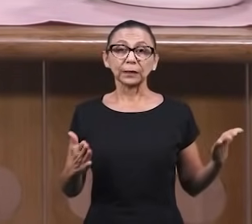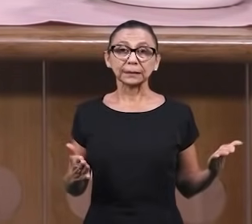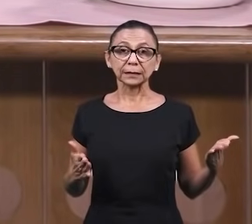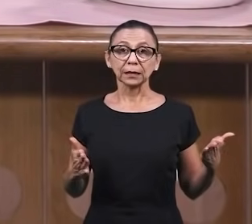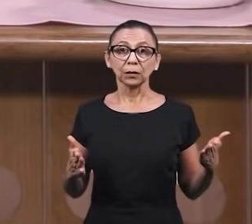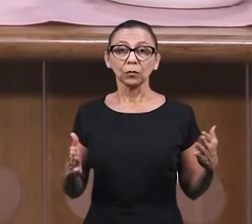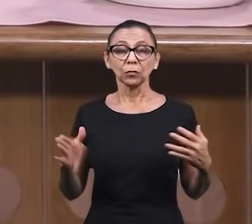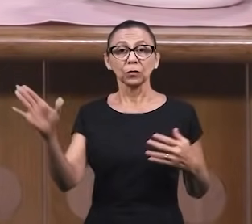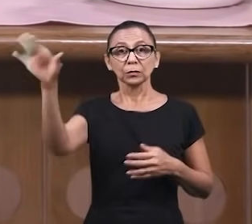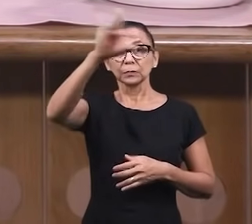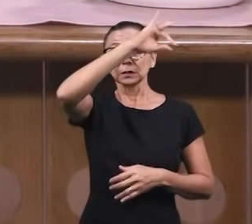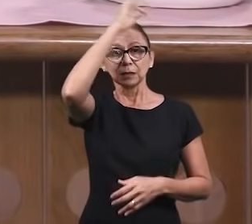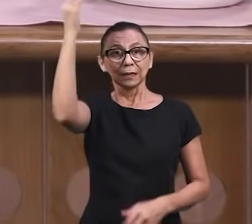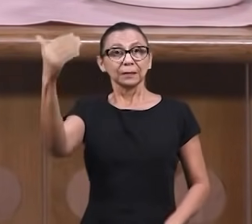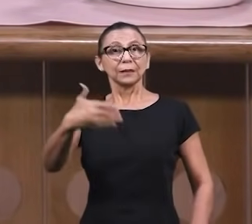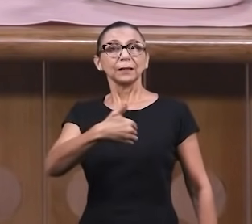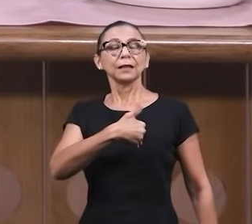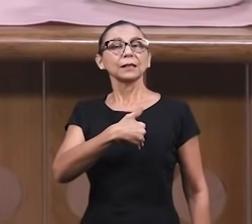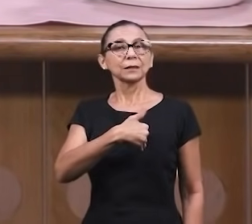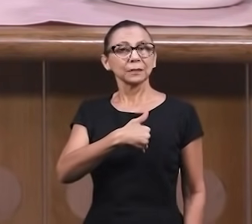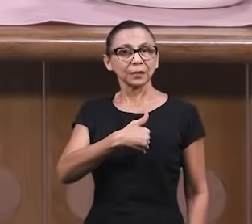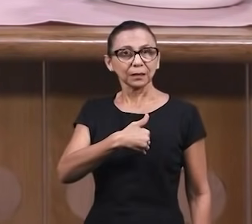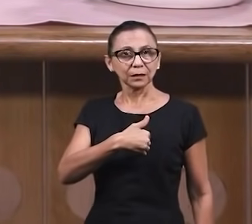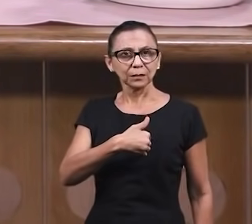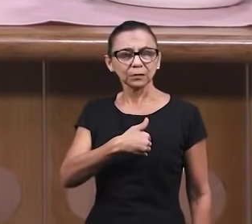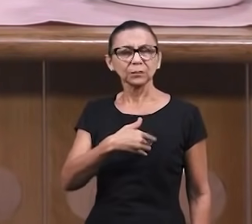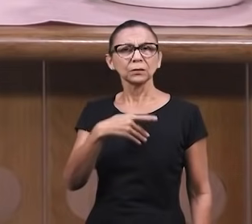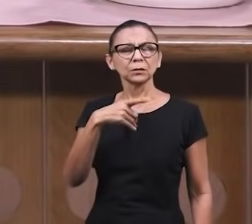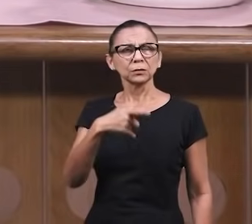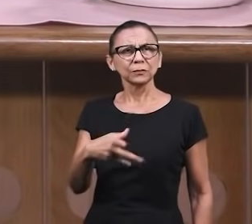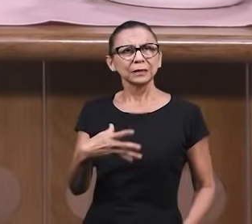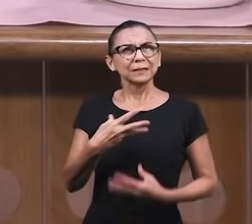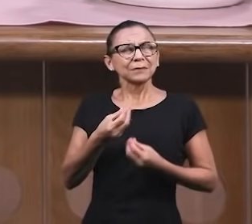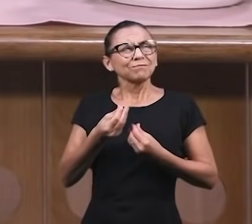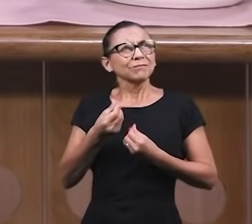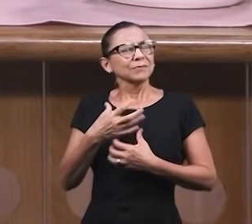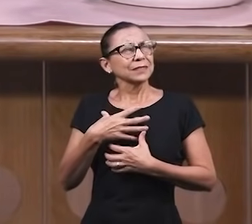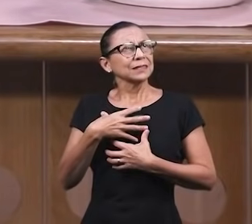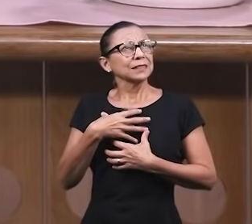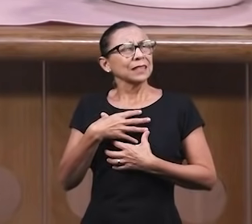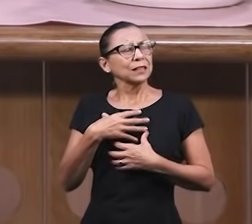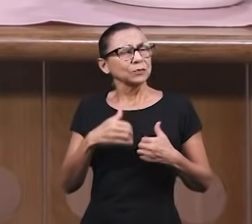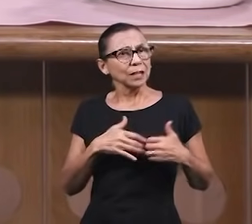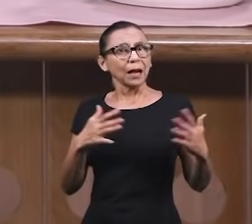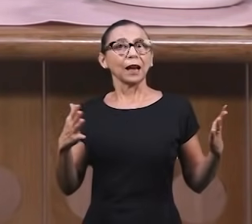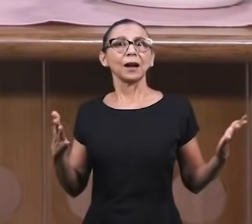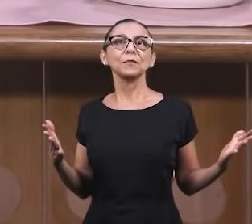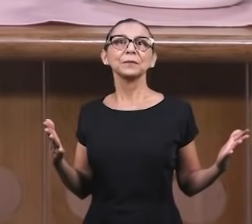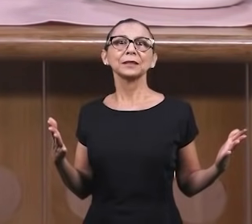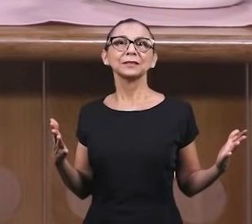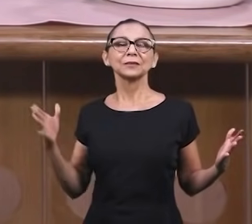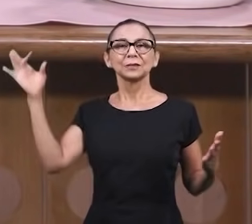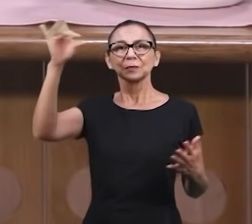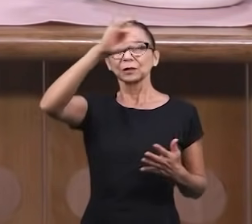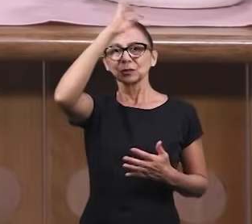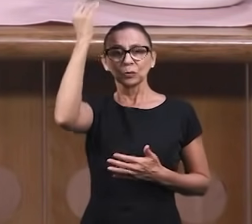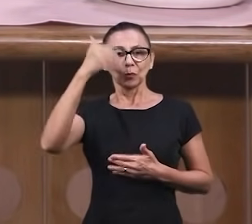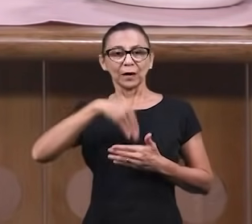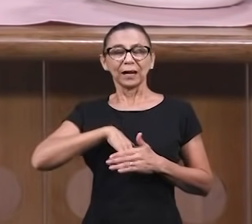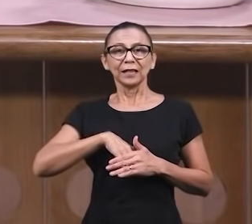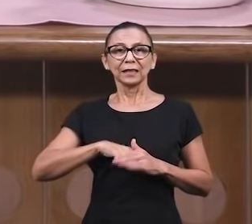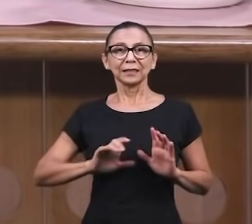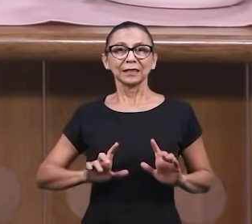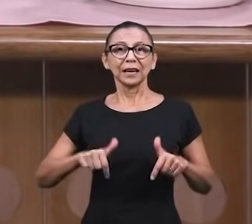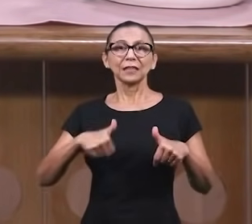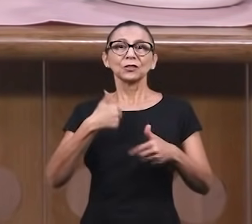quando ele entra, se você ouve a voz, e se você abre, ele entra. E o que é que ele faz no seu interior? Uma festa. Porque é a